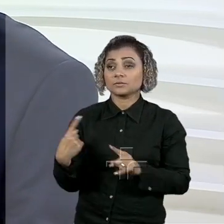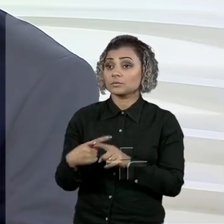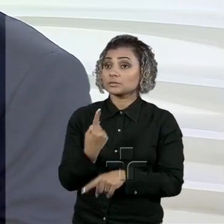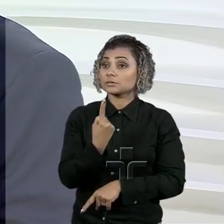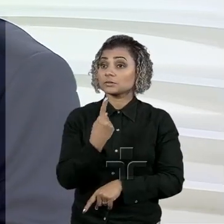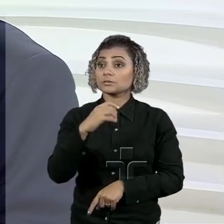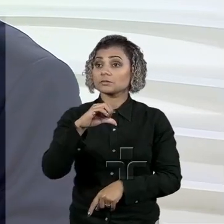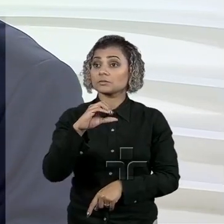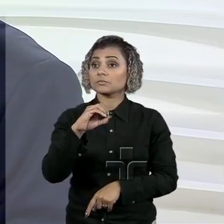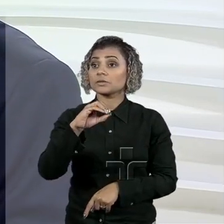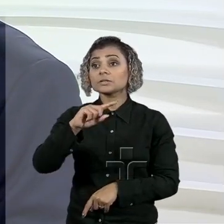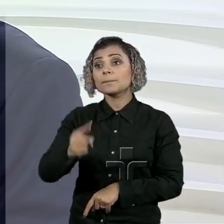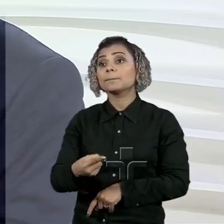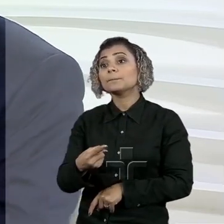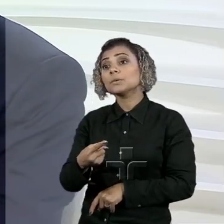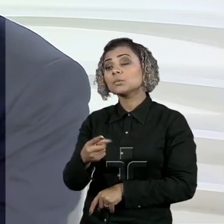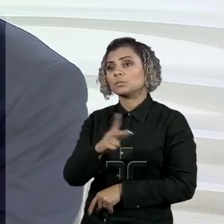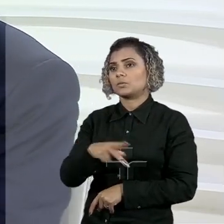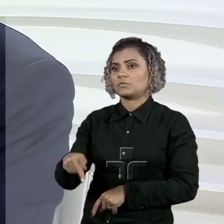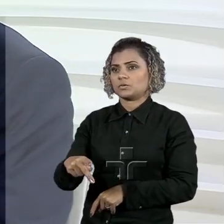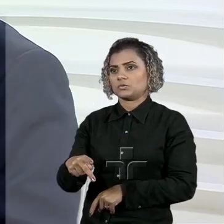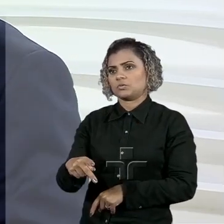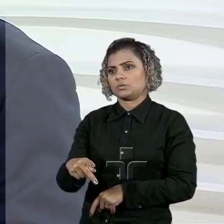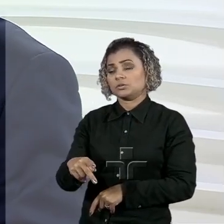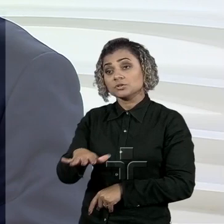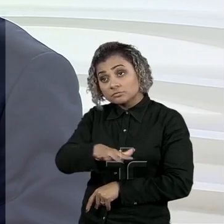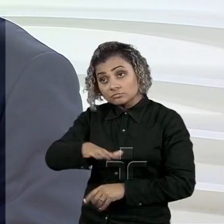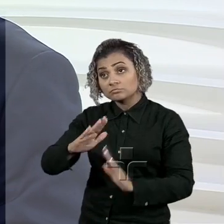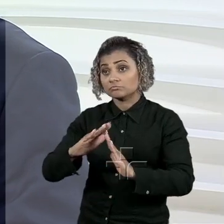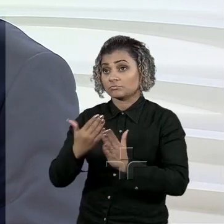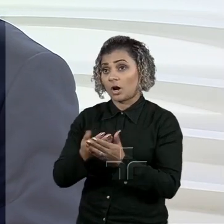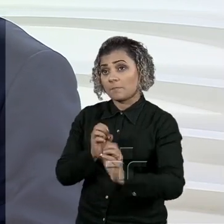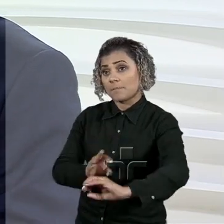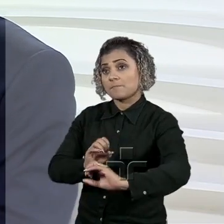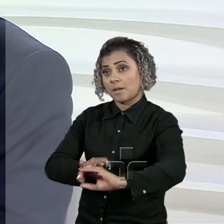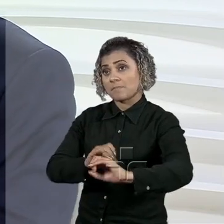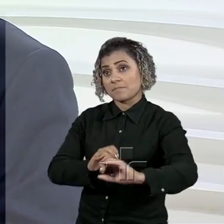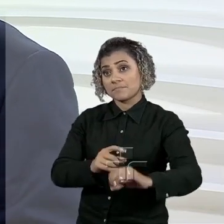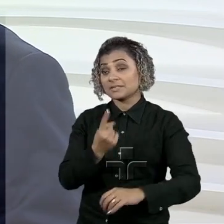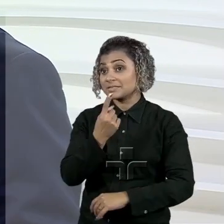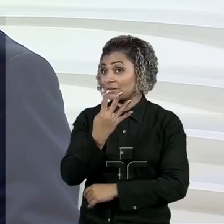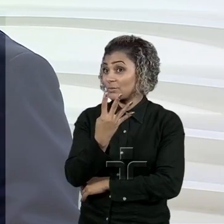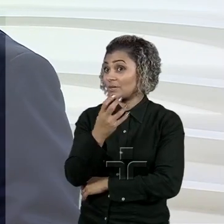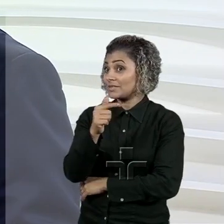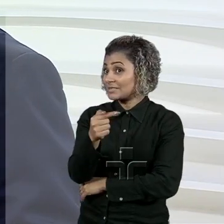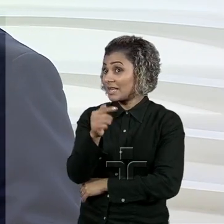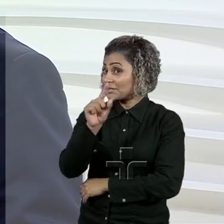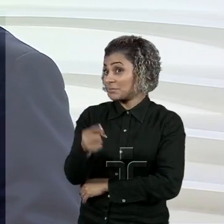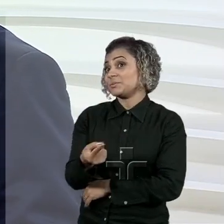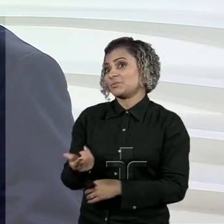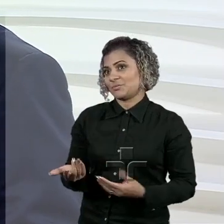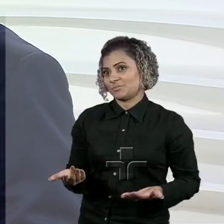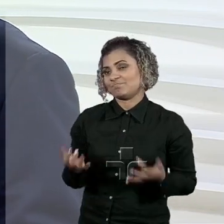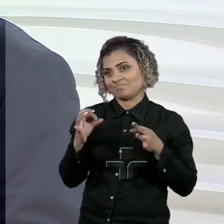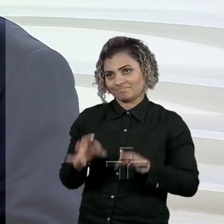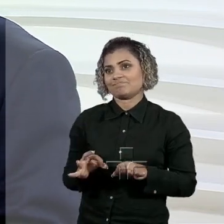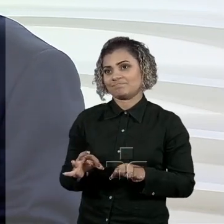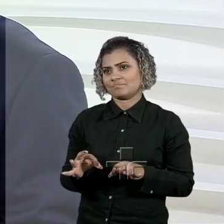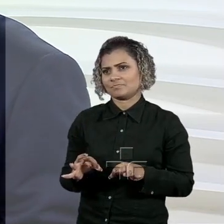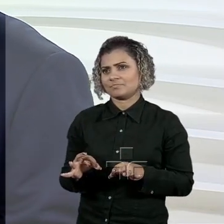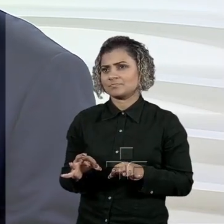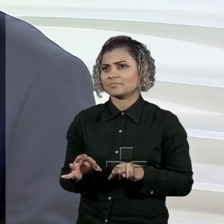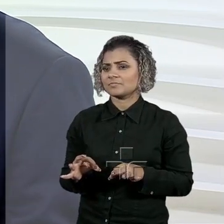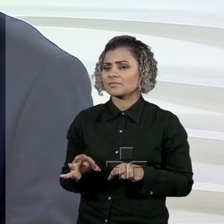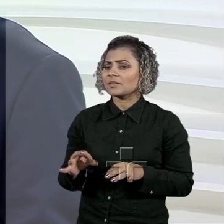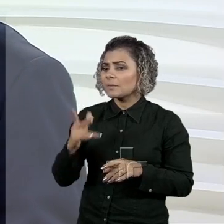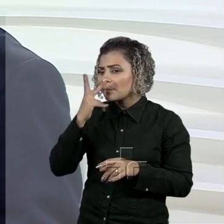190 mil professores na rede, 150 mil em sala de aula, 147 mil para ser mais preciso. Ninguém tem